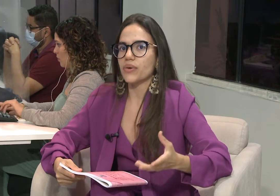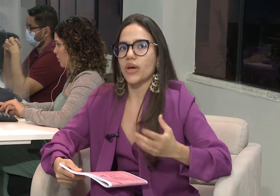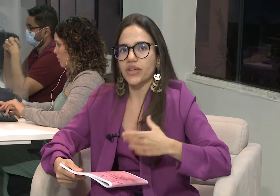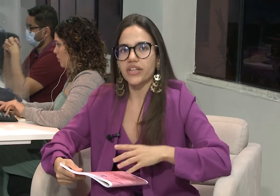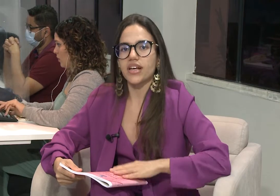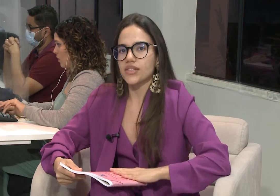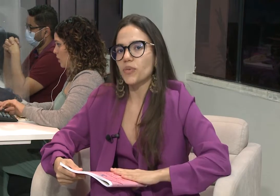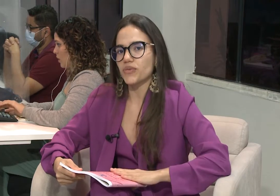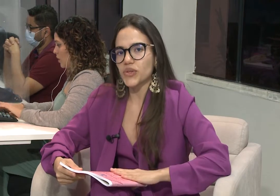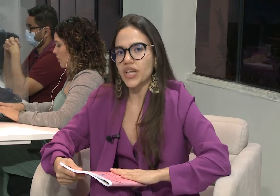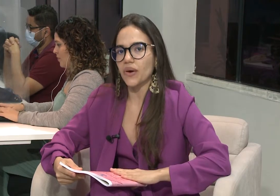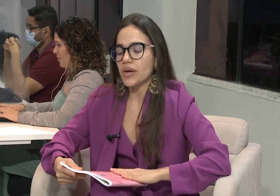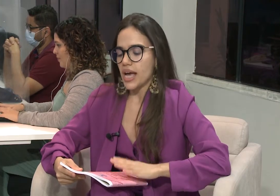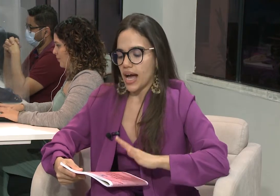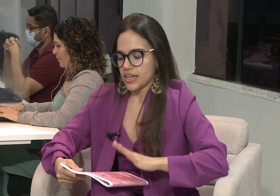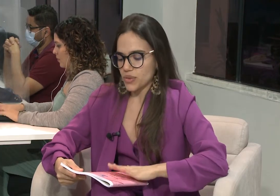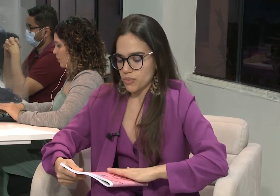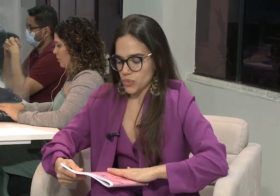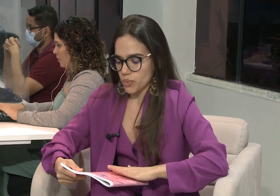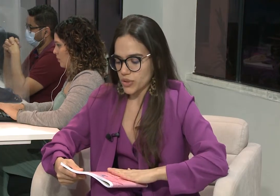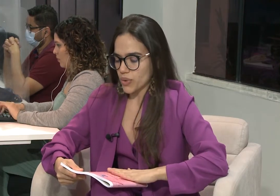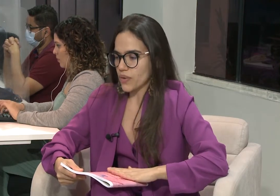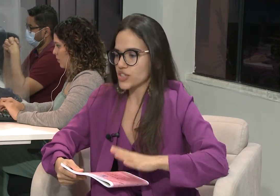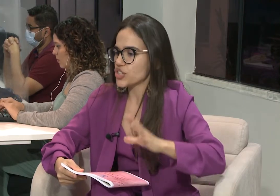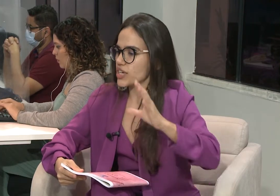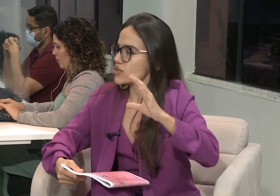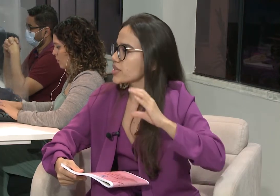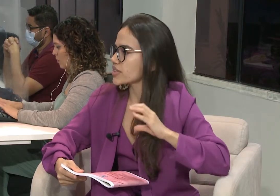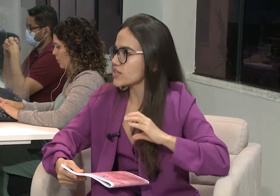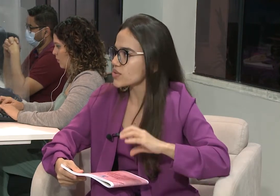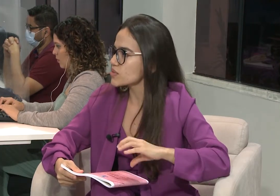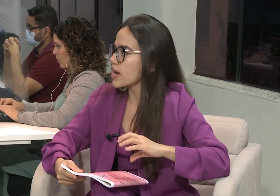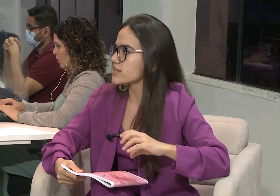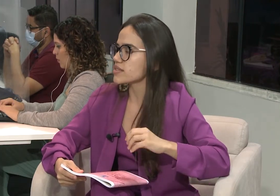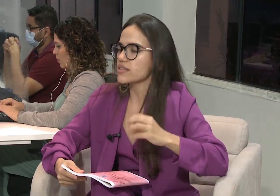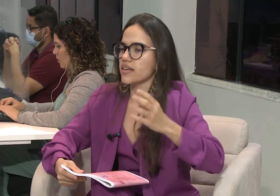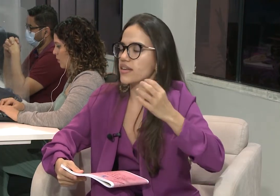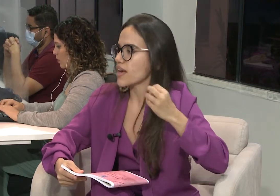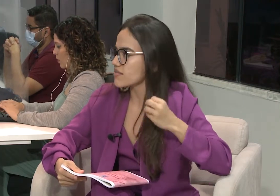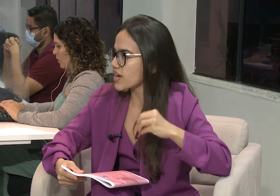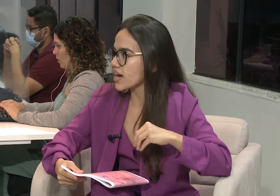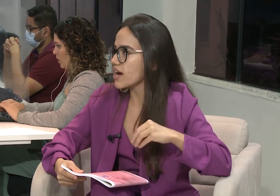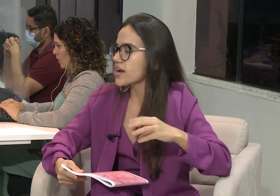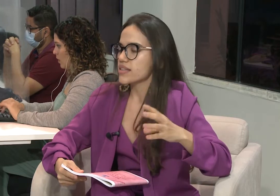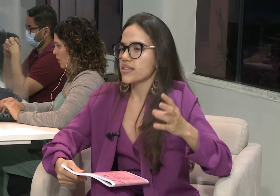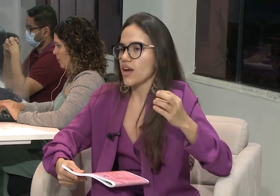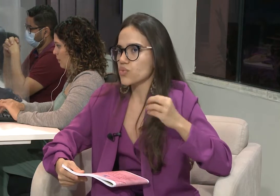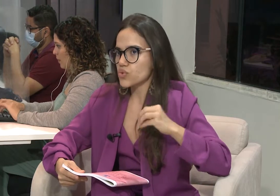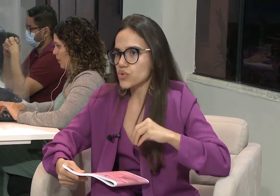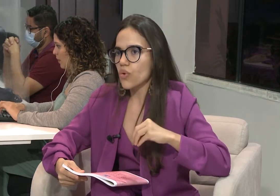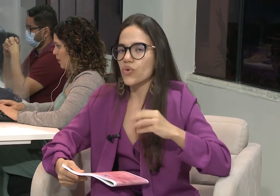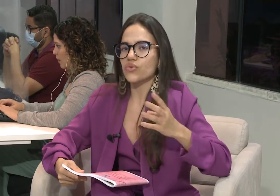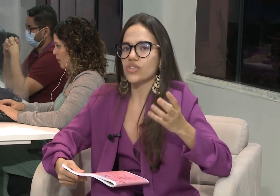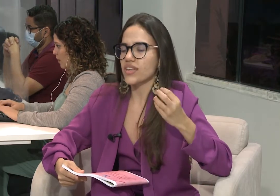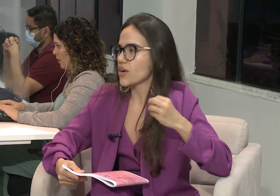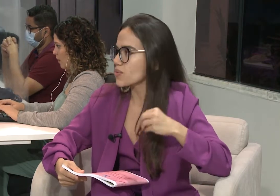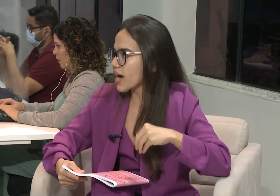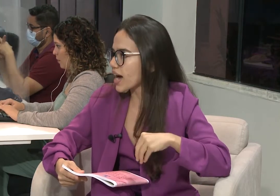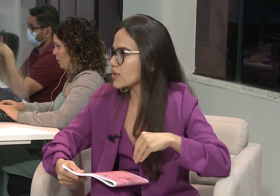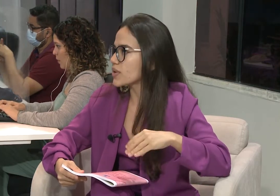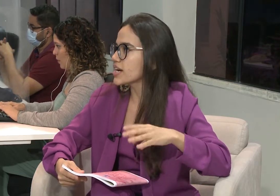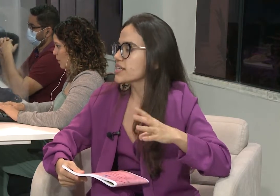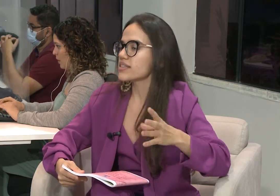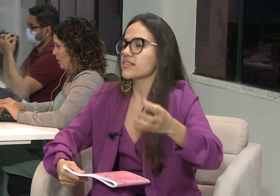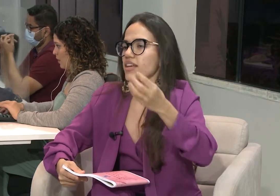abrir mão da orientação profissional. Aqui no manual a gente tem as orientações básicas, se tem que lavar, se é com soro, se é